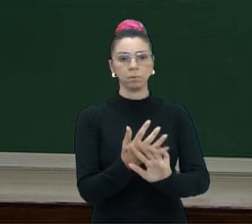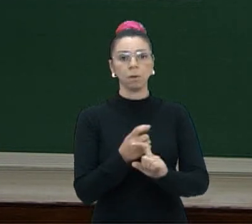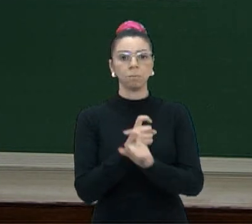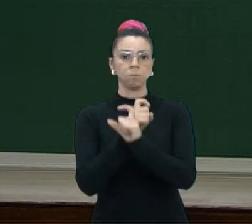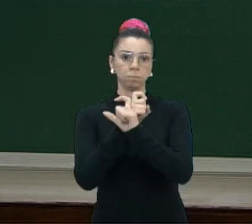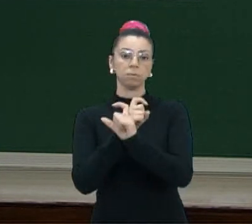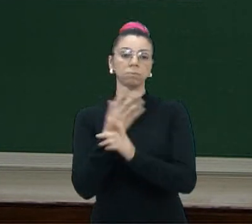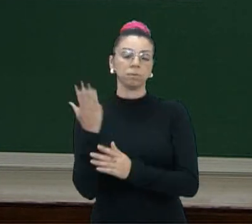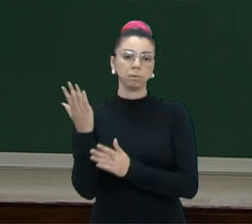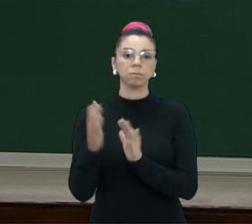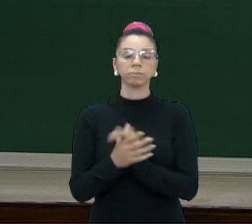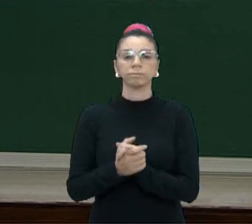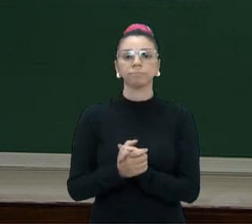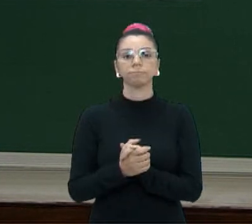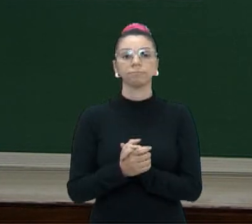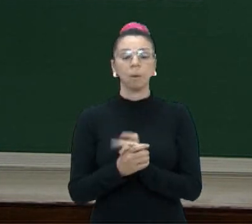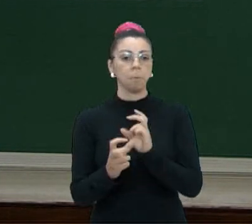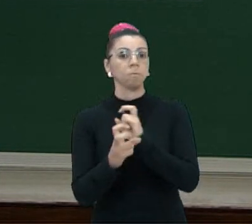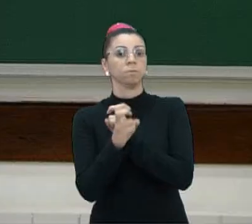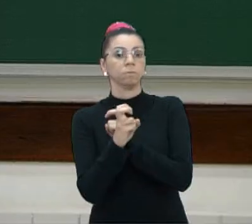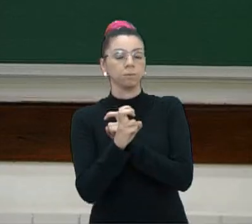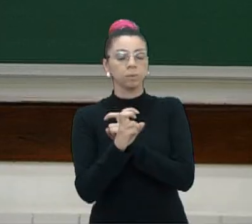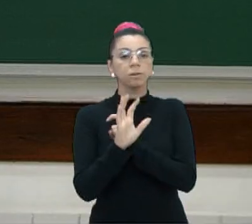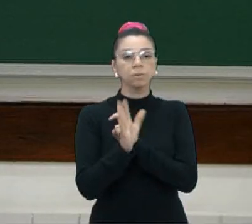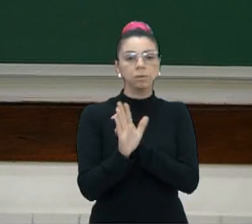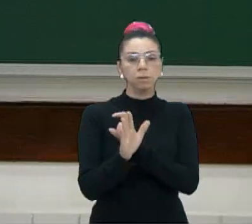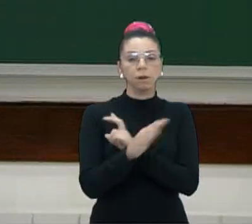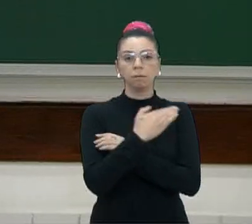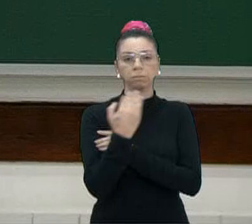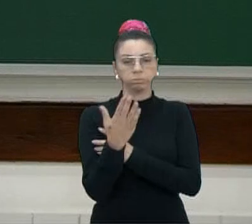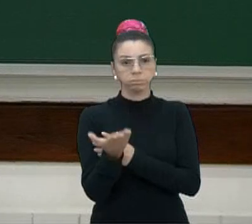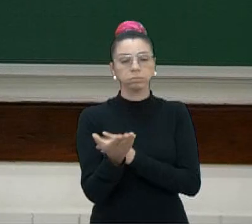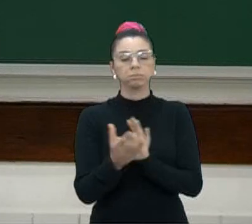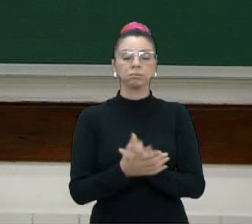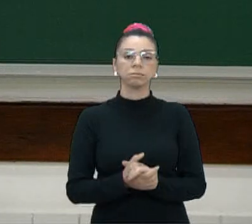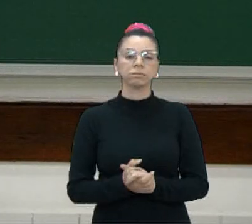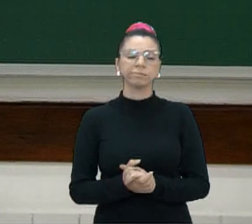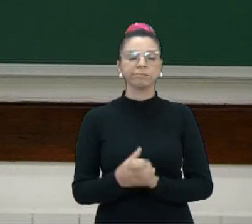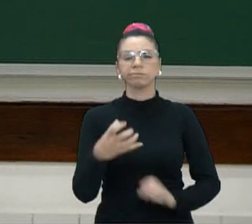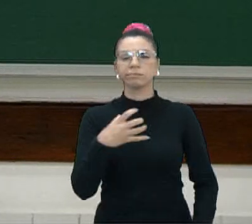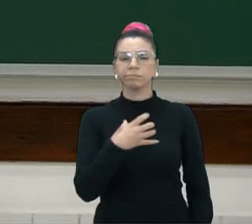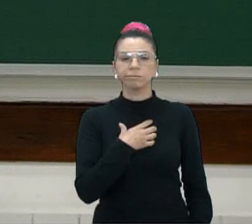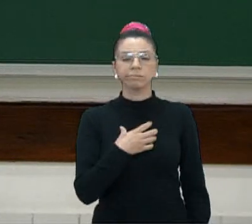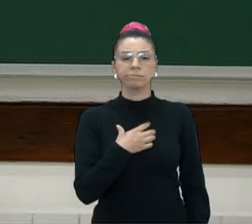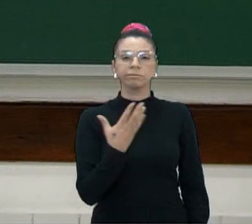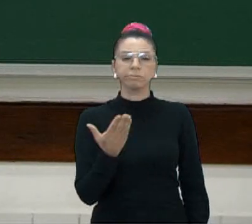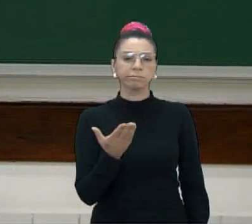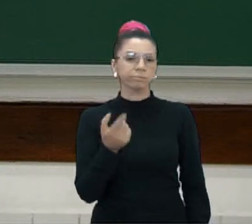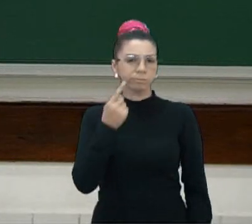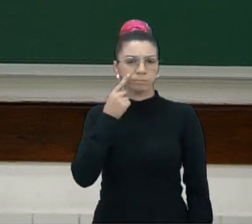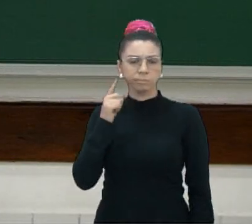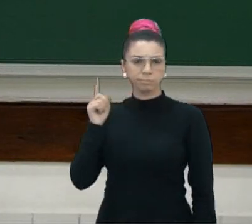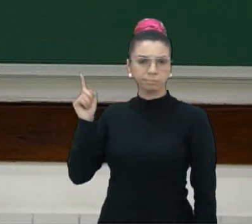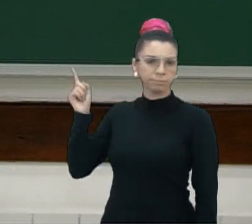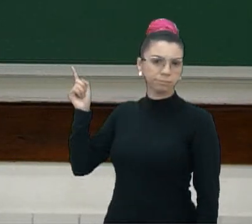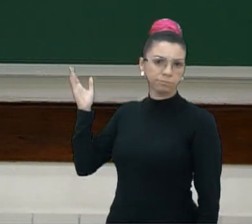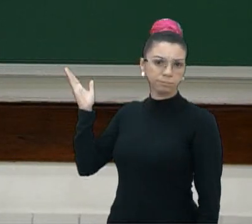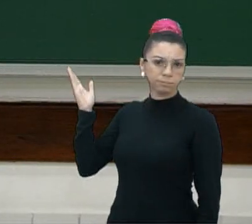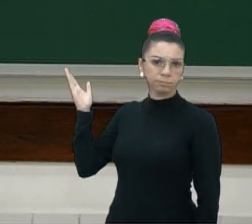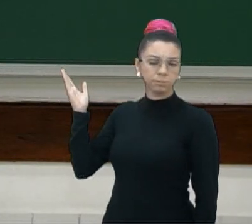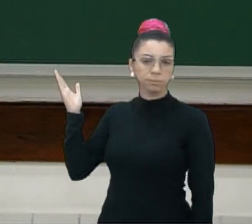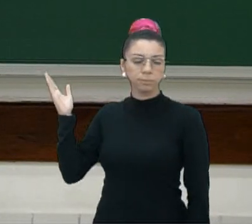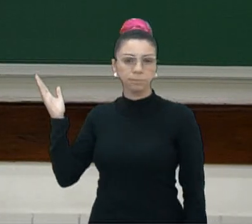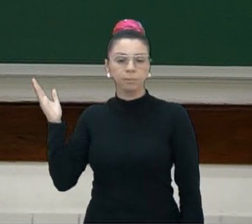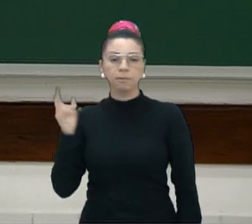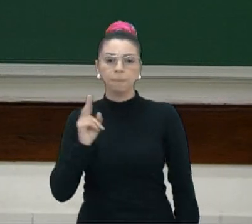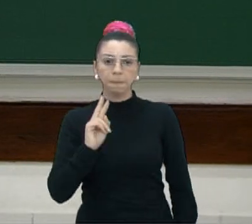faz um tempinho que essa morte aconteceu. Então, que será, que sentimento que foi trazido para você com isso?